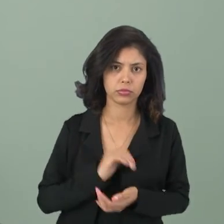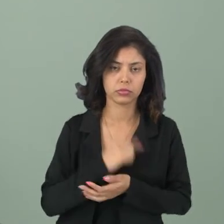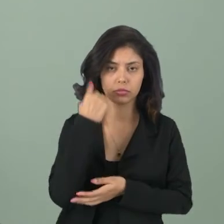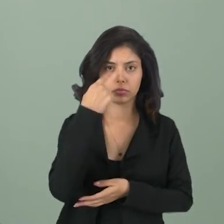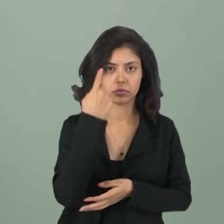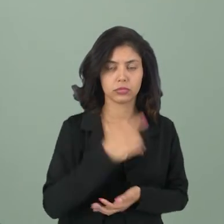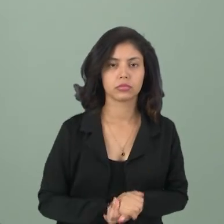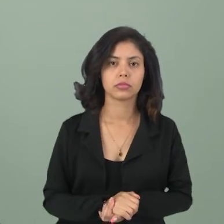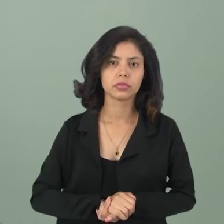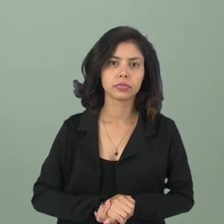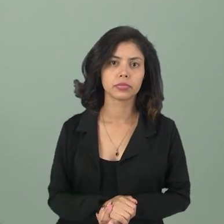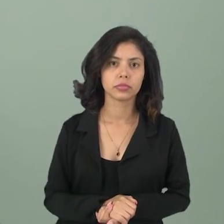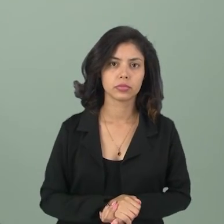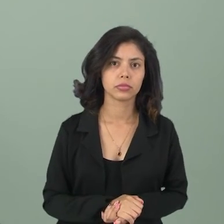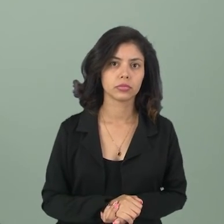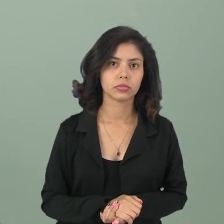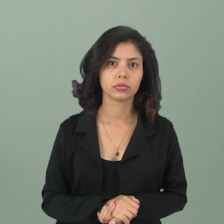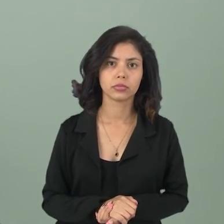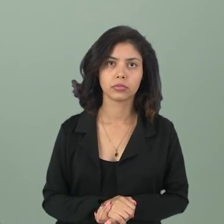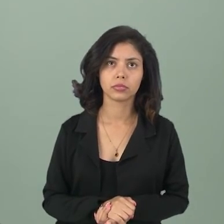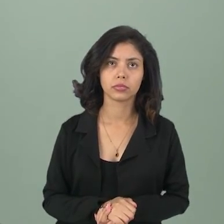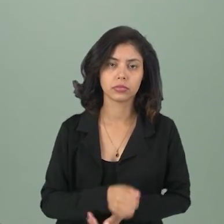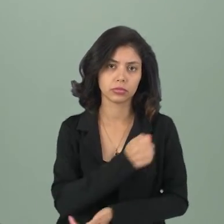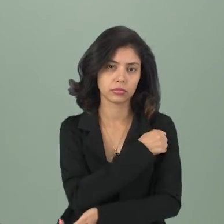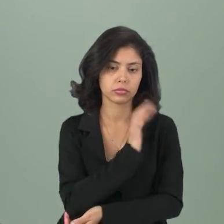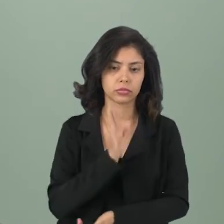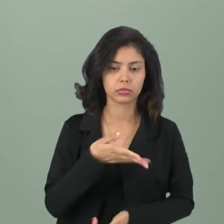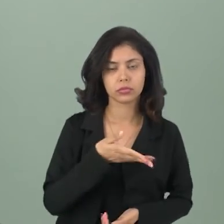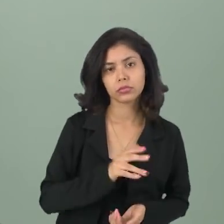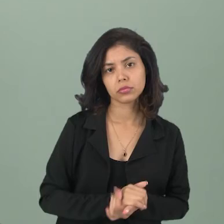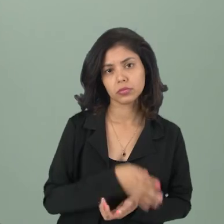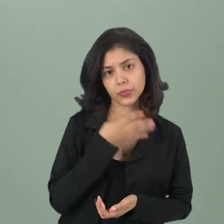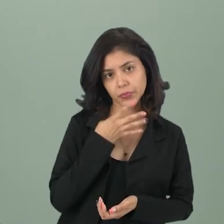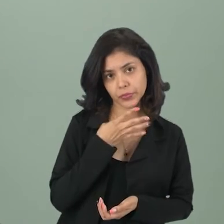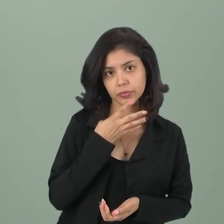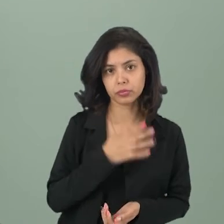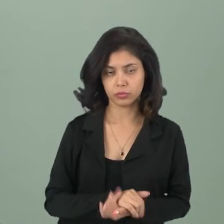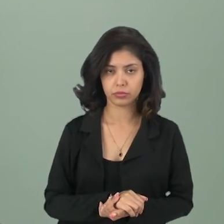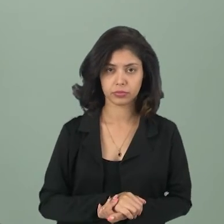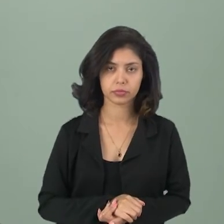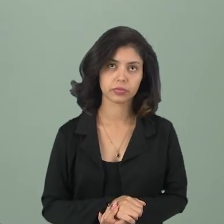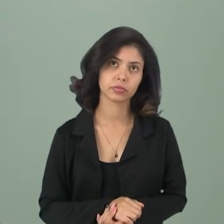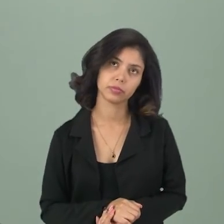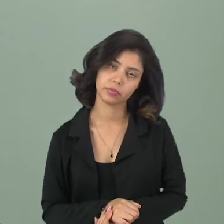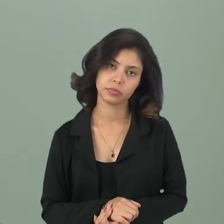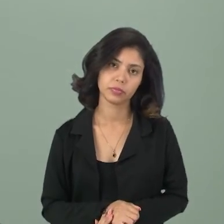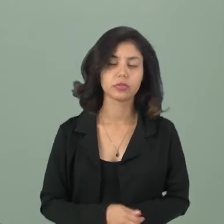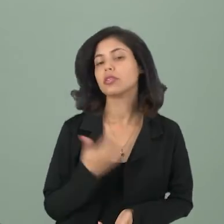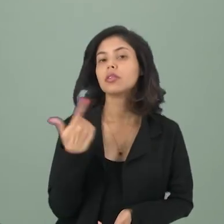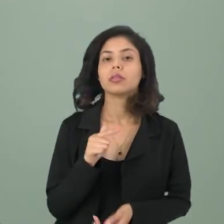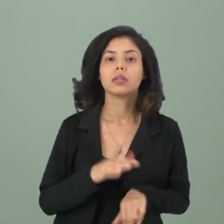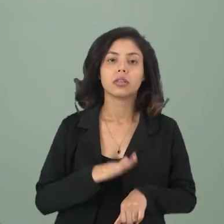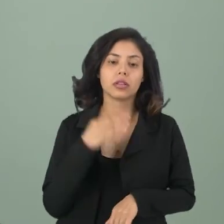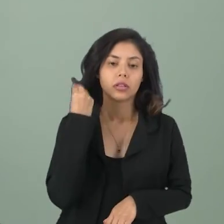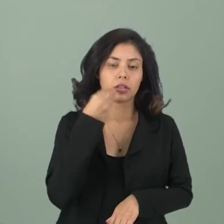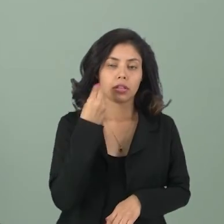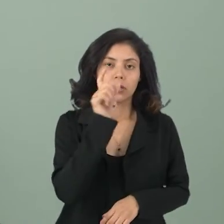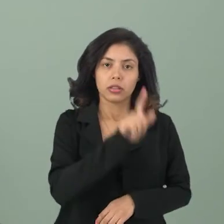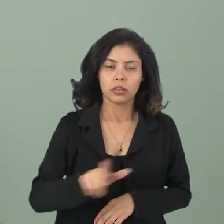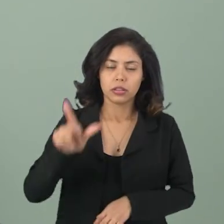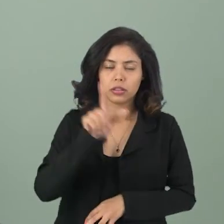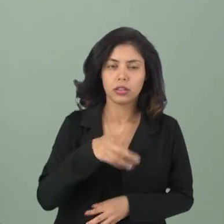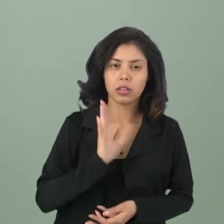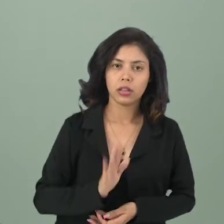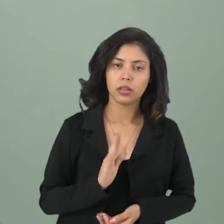espanhola né E aí o aluno disse já vi falar Não não conheço né então ou seja não ter uma experiência literária